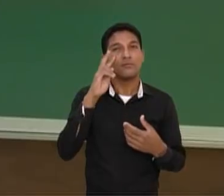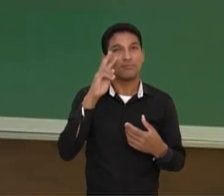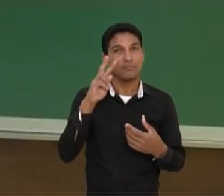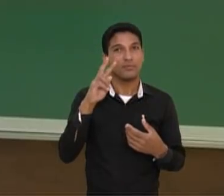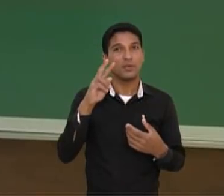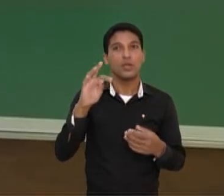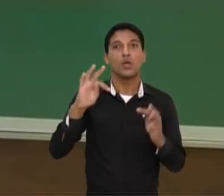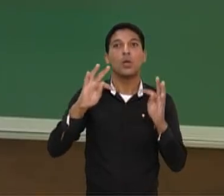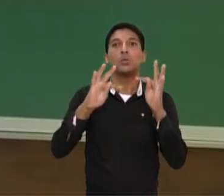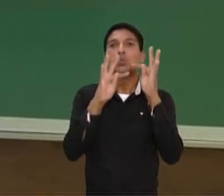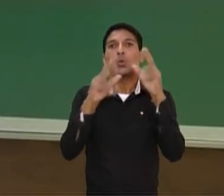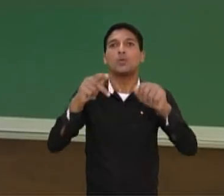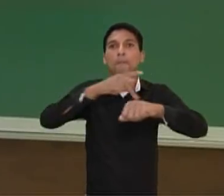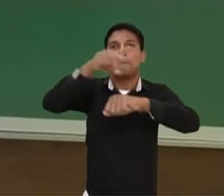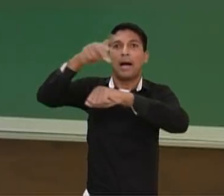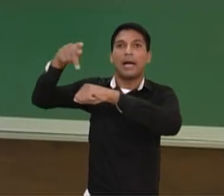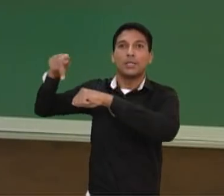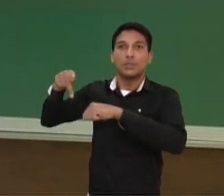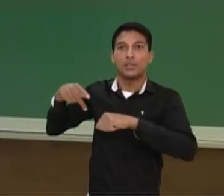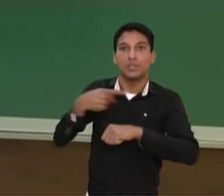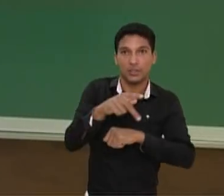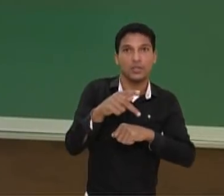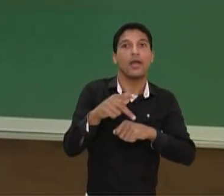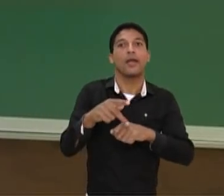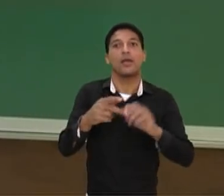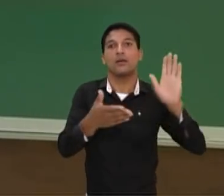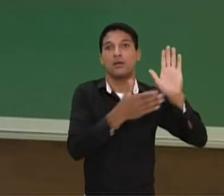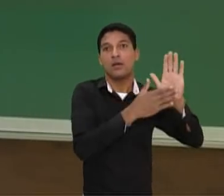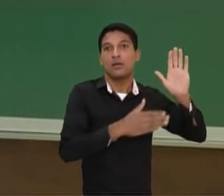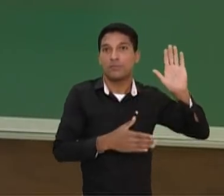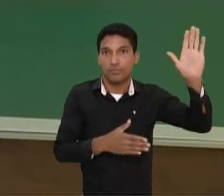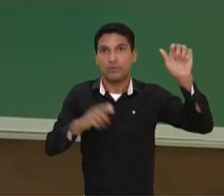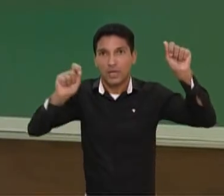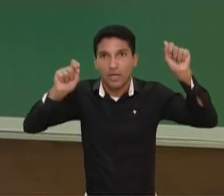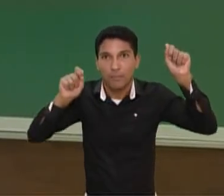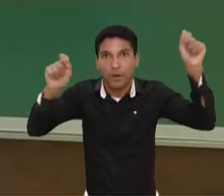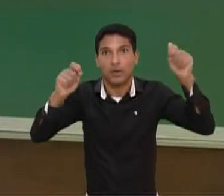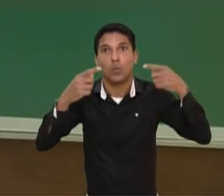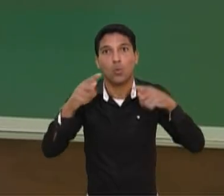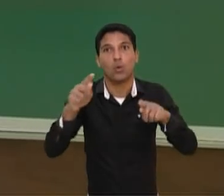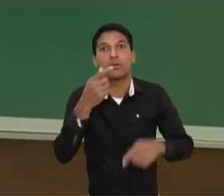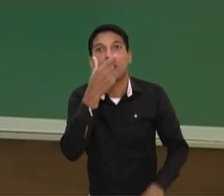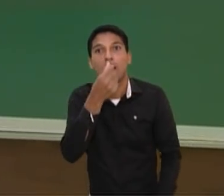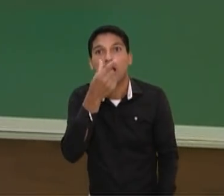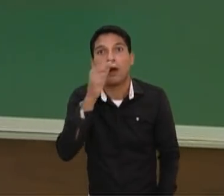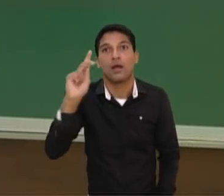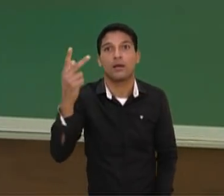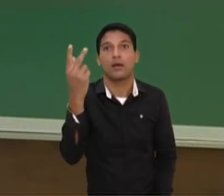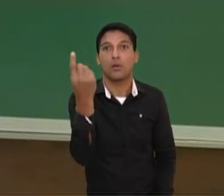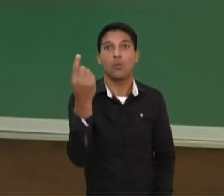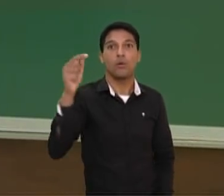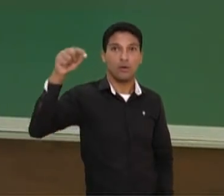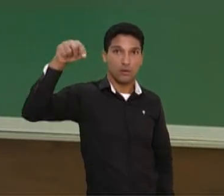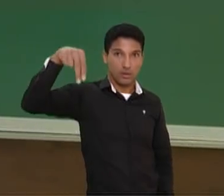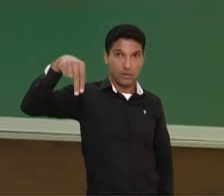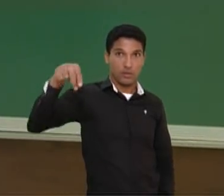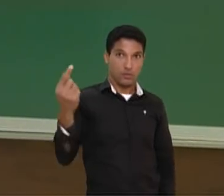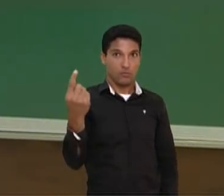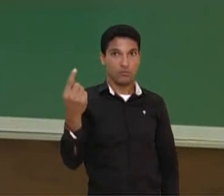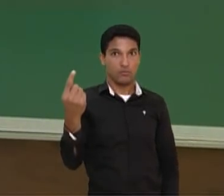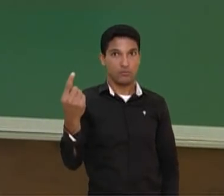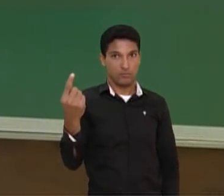primeira fase de campanha de vacinação contra a gripe suína H1N1. A tabela mostra dados específicos de um posto de